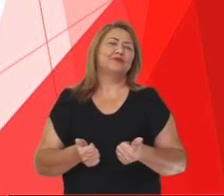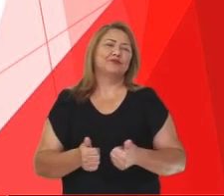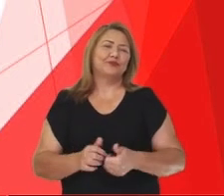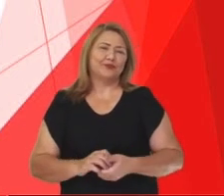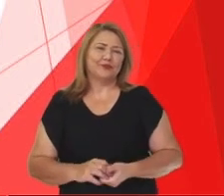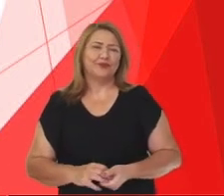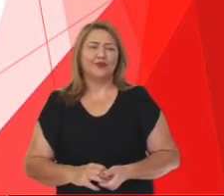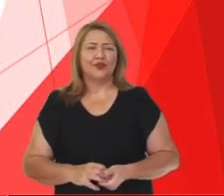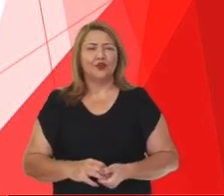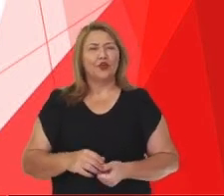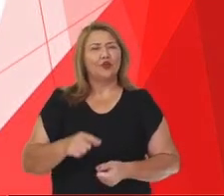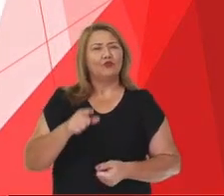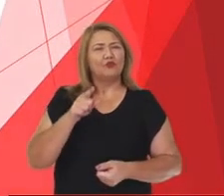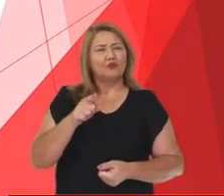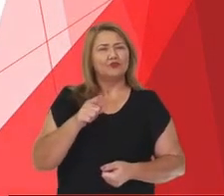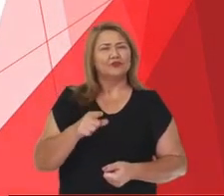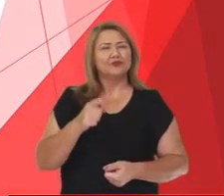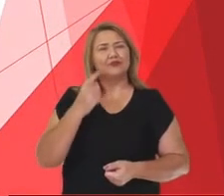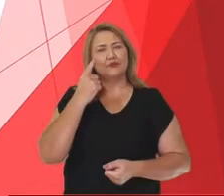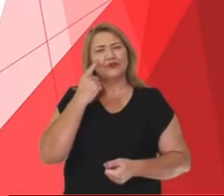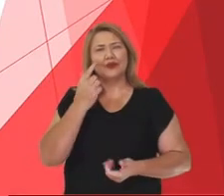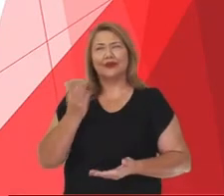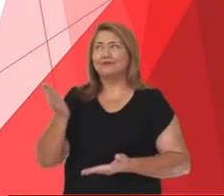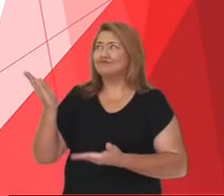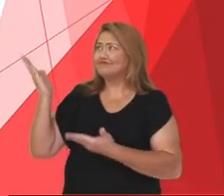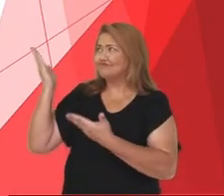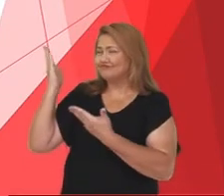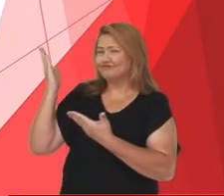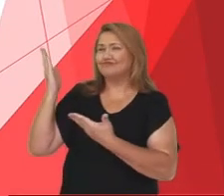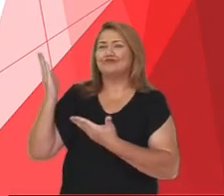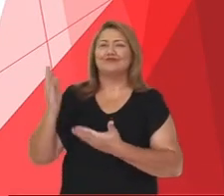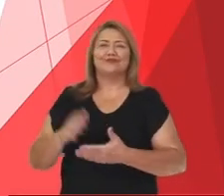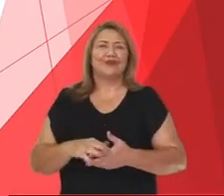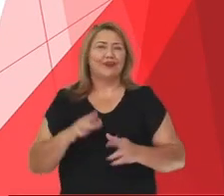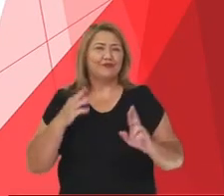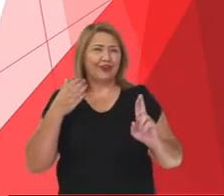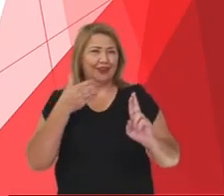só, tá aí para vocês as nossas habilidades estruturantes, as